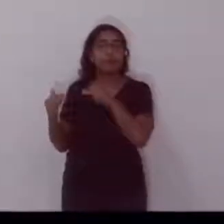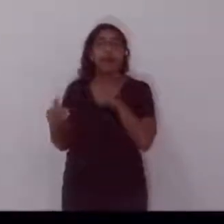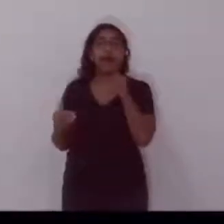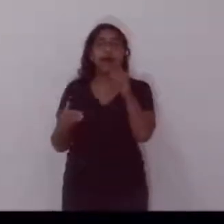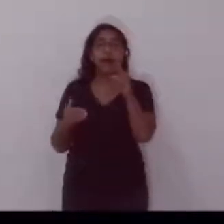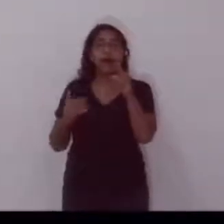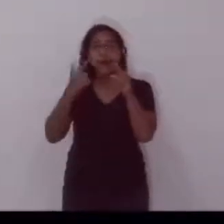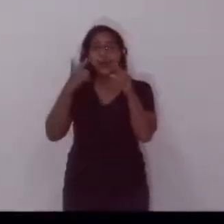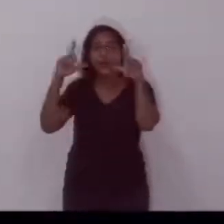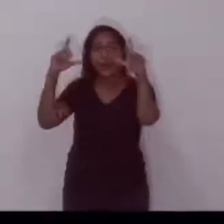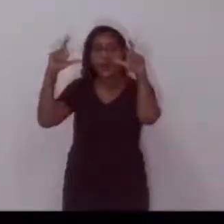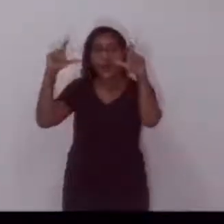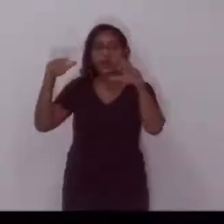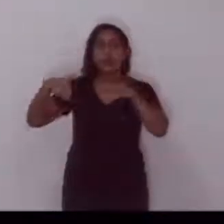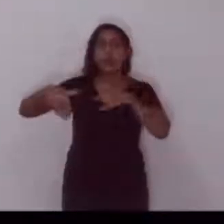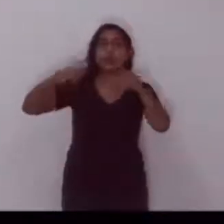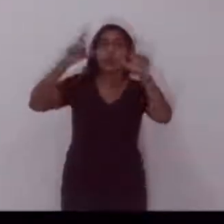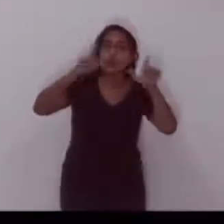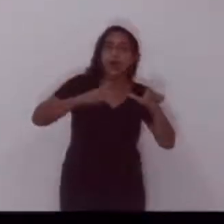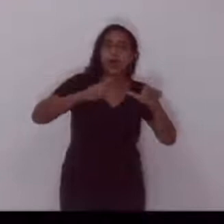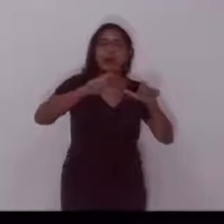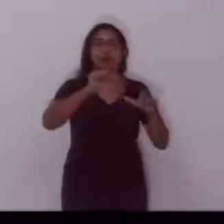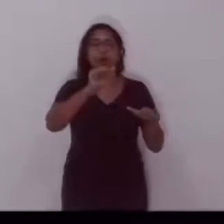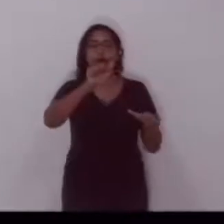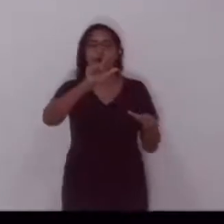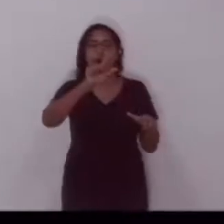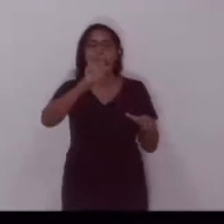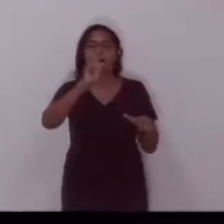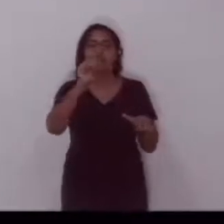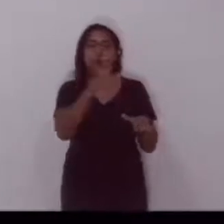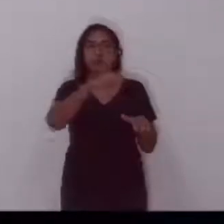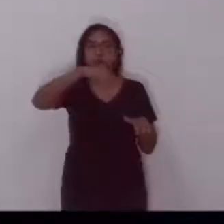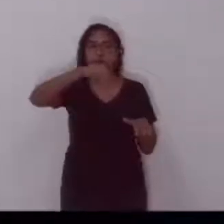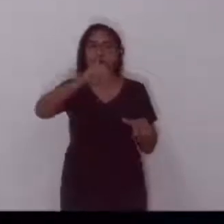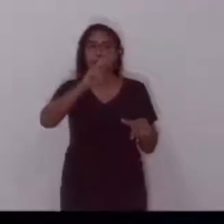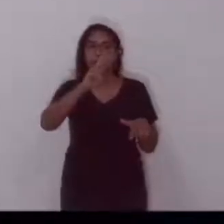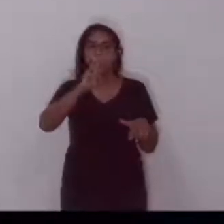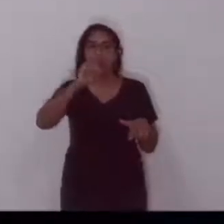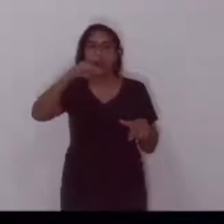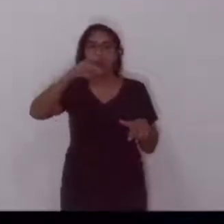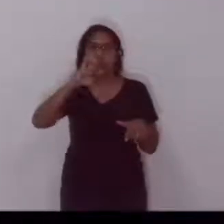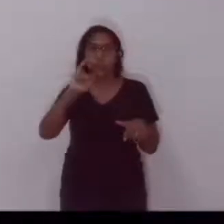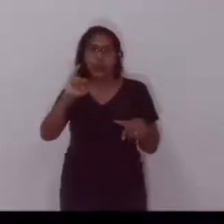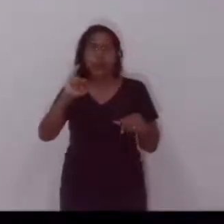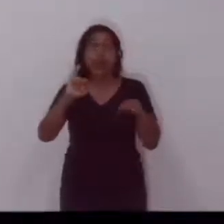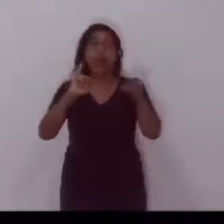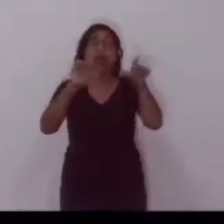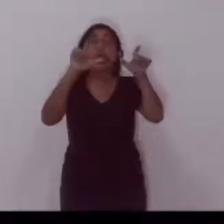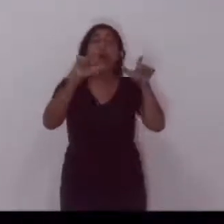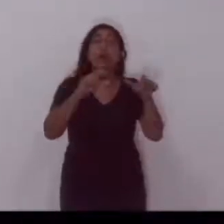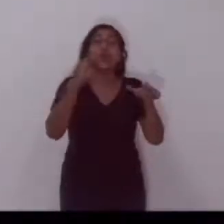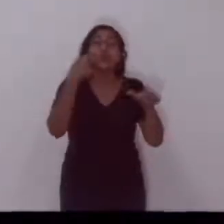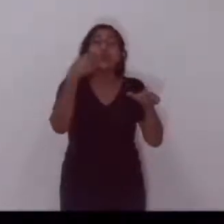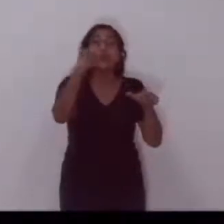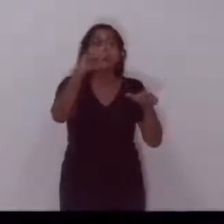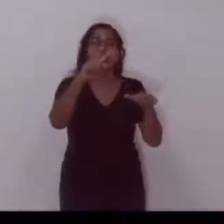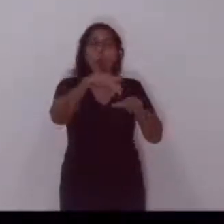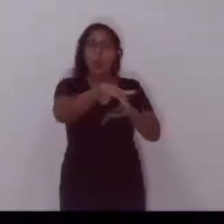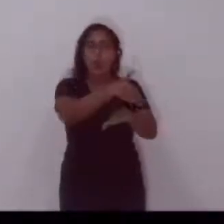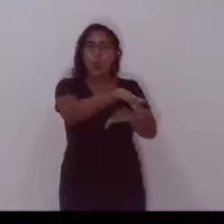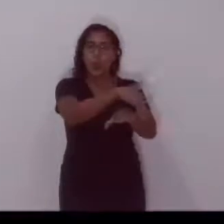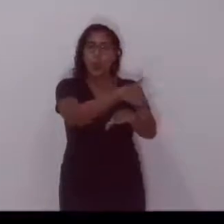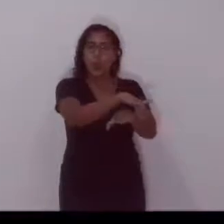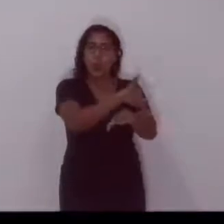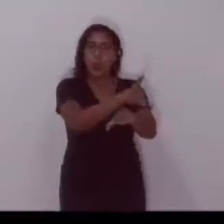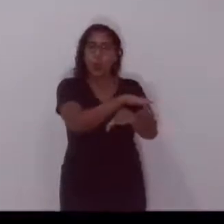são 9 ruas, se a gente contar ali Arnaldo Roque Brisque, Rua Carburundo, a gente pode, ali a ida para o Bosque das Araras, a gente